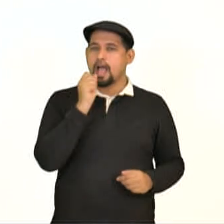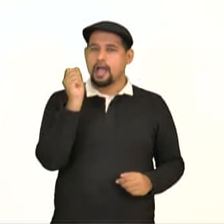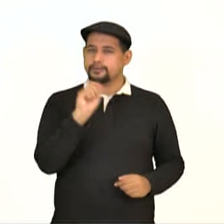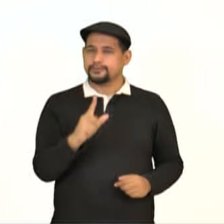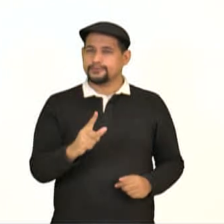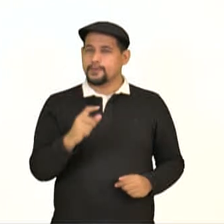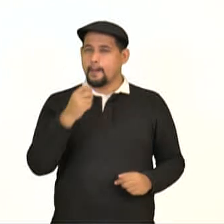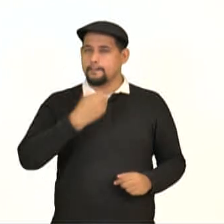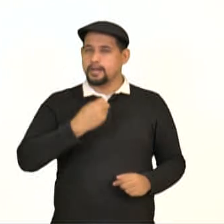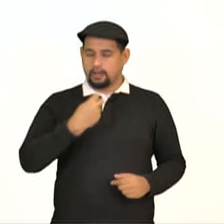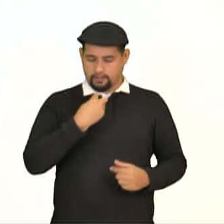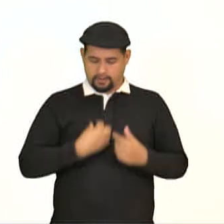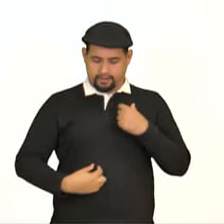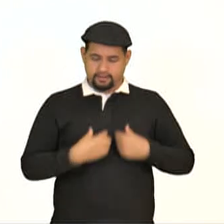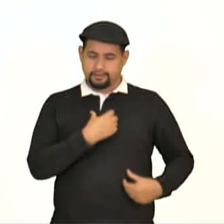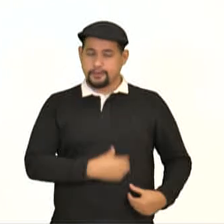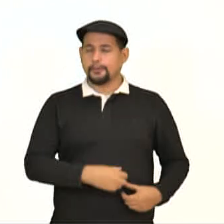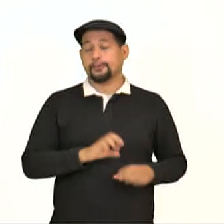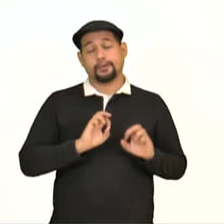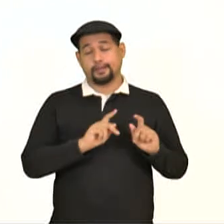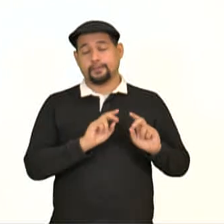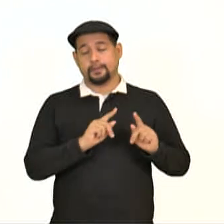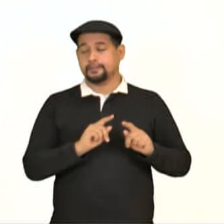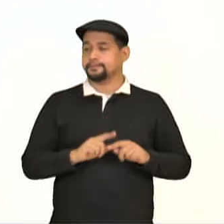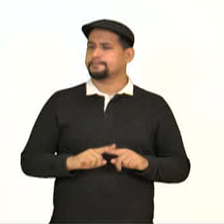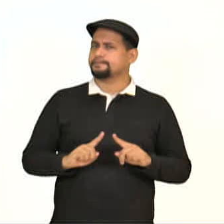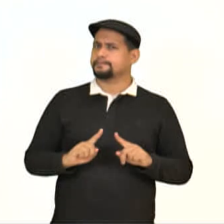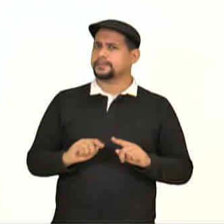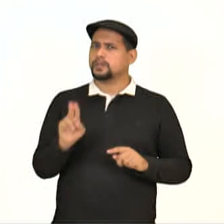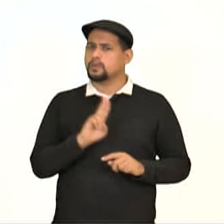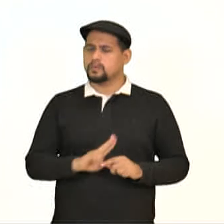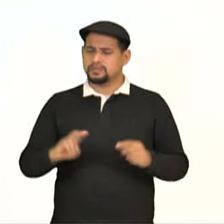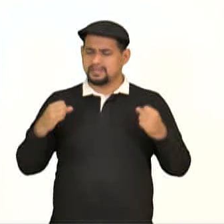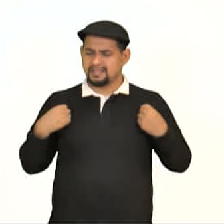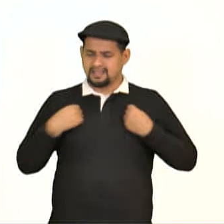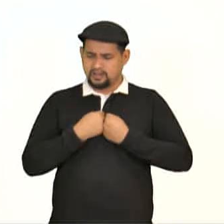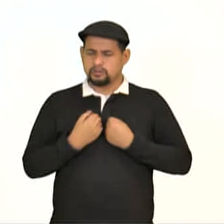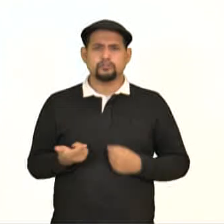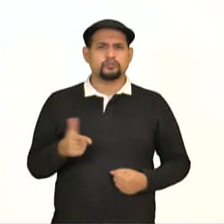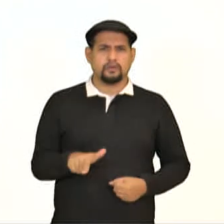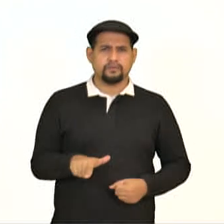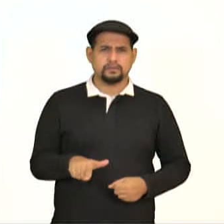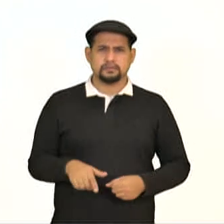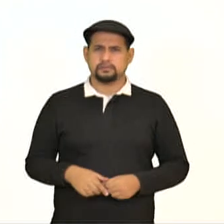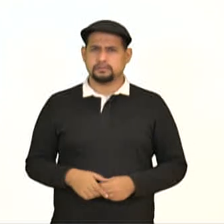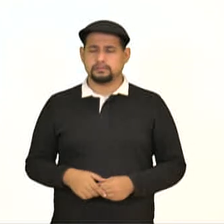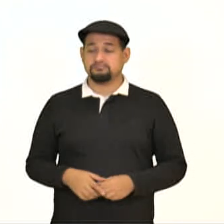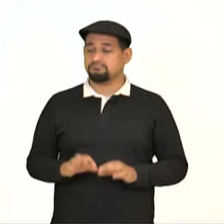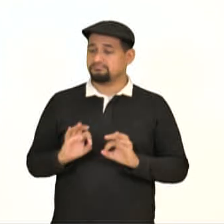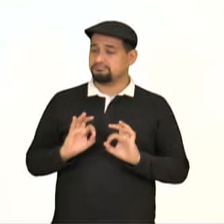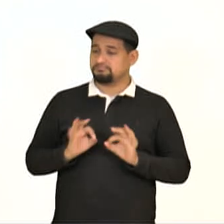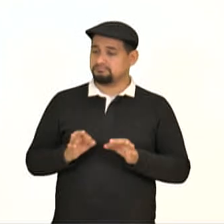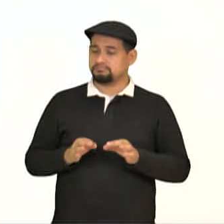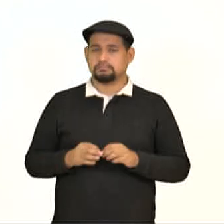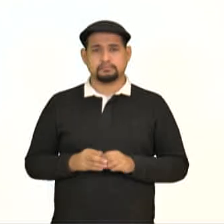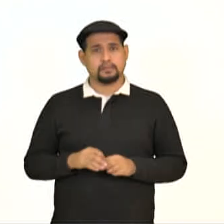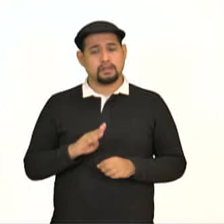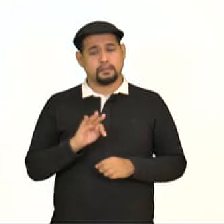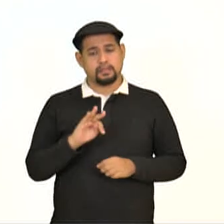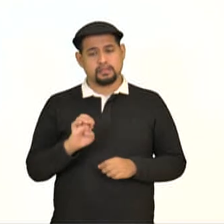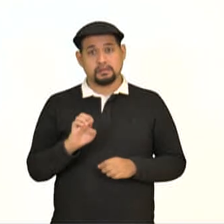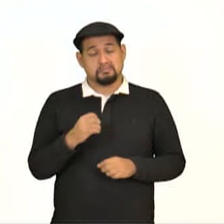bem, interrompeu o Márcio. Agora veste o casaco outra vez. Certo, disse